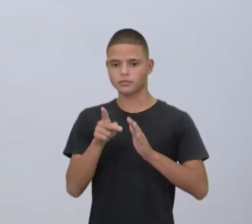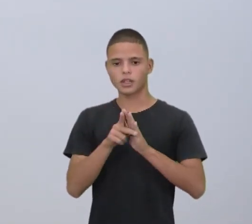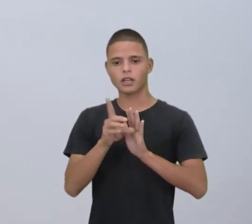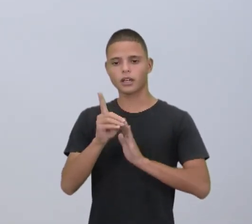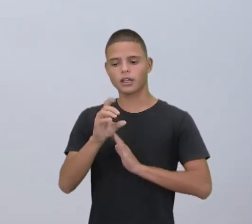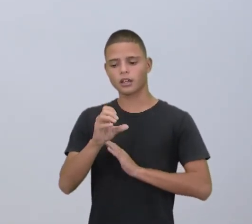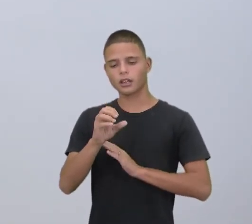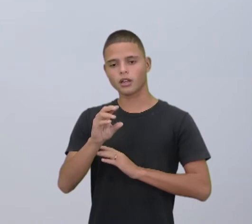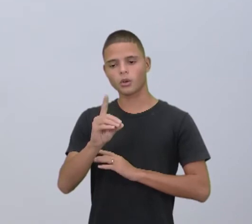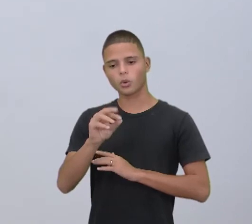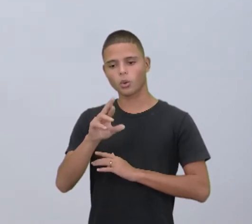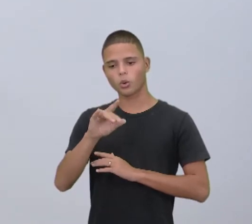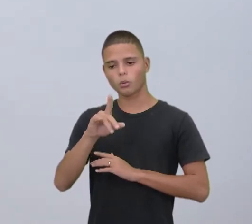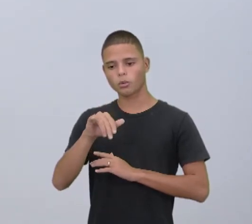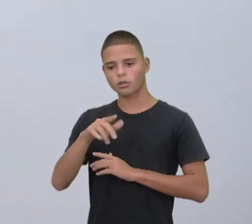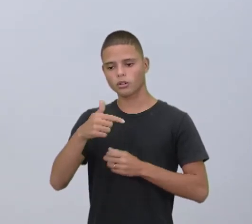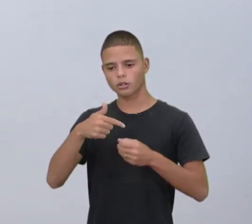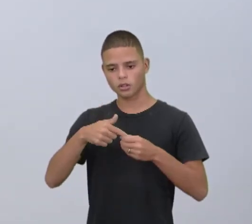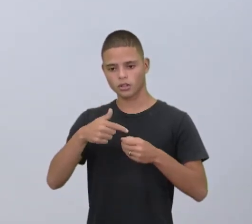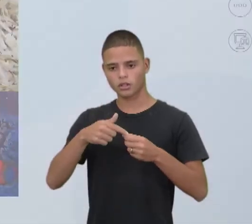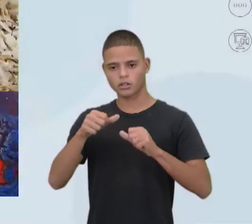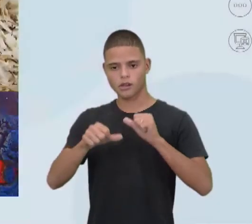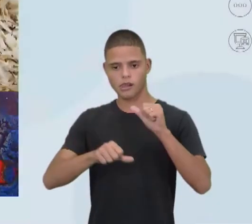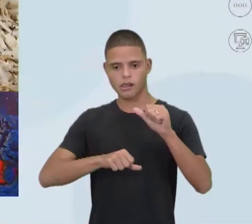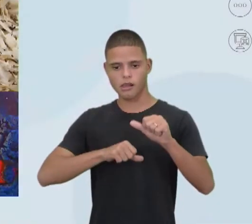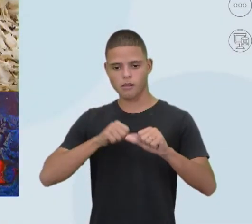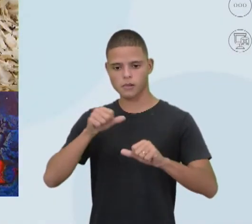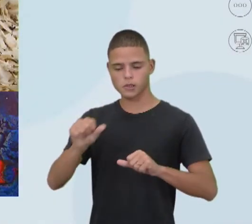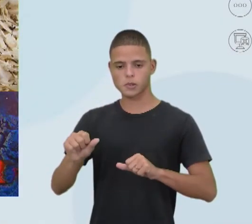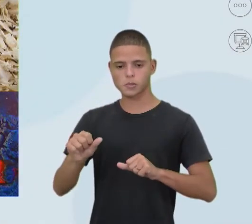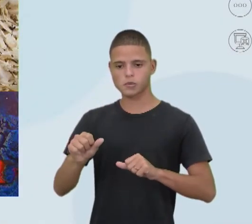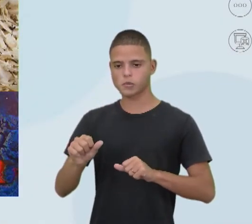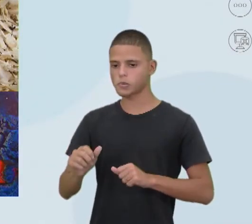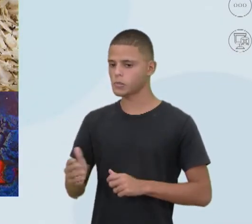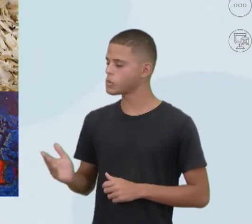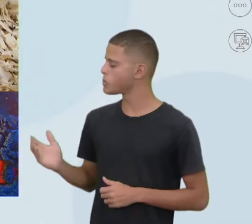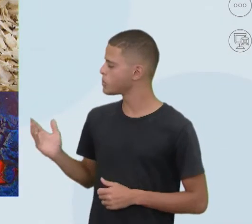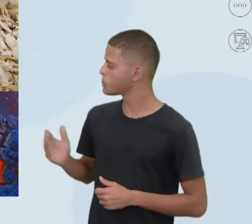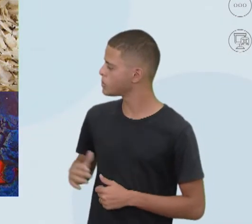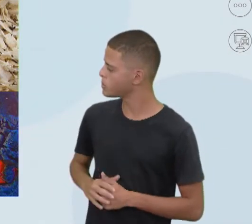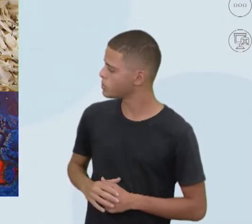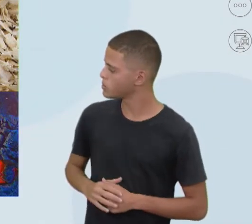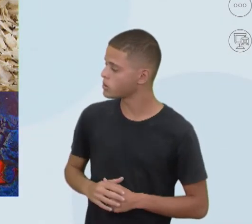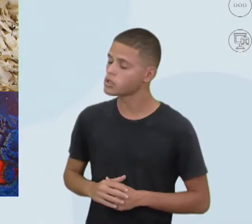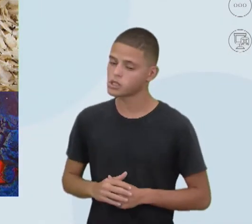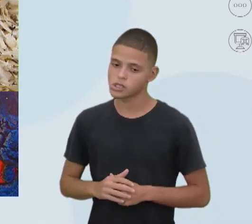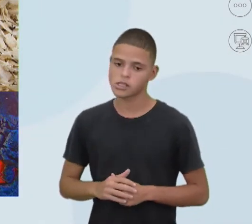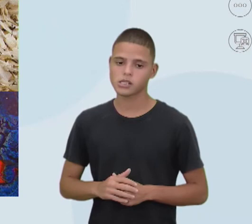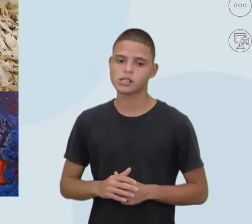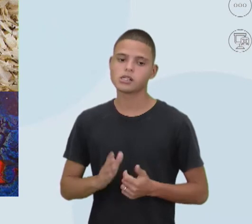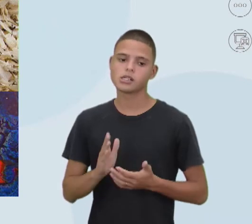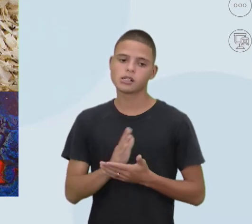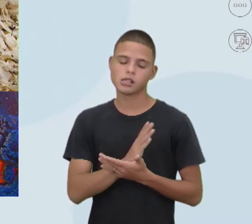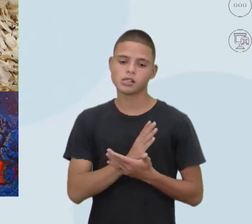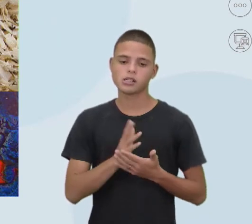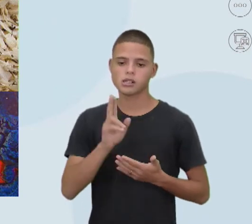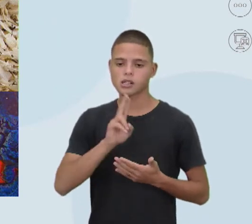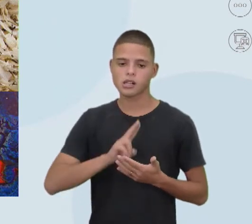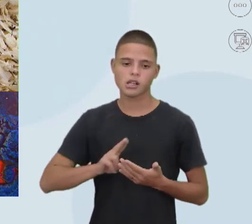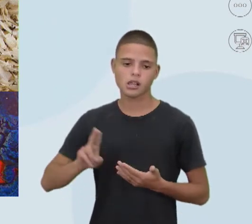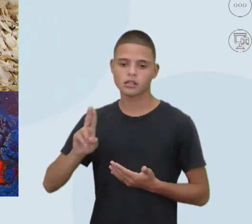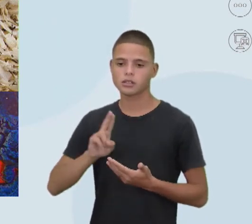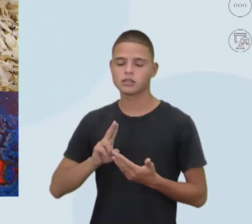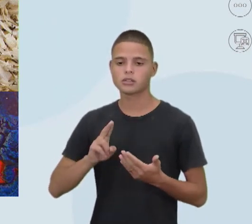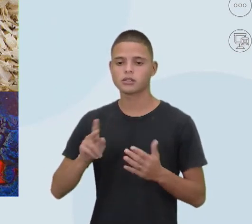dendrocombustíveis, né? Então, você usa a biomassa, transforma ela num biocombustível que ele é considerado dendrocombustível. São combustíveis